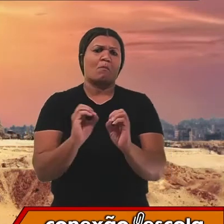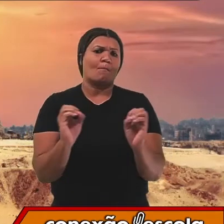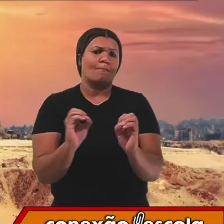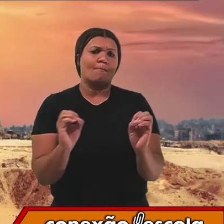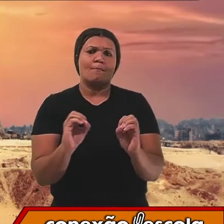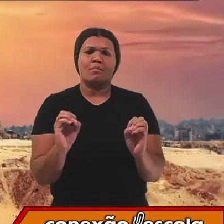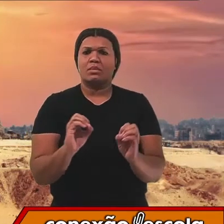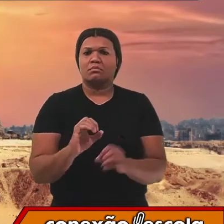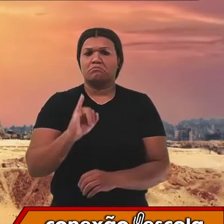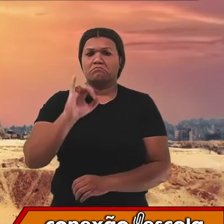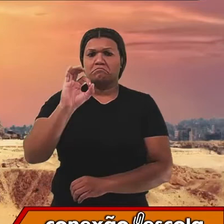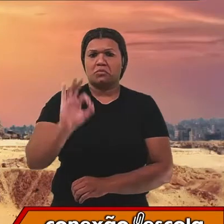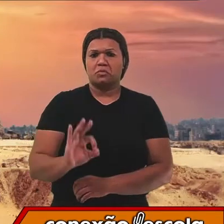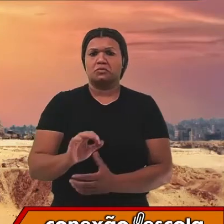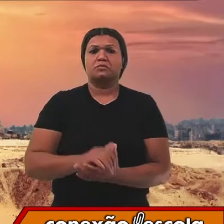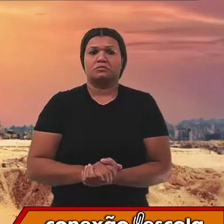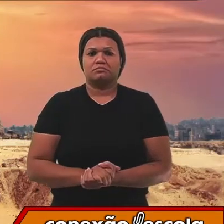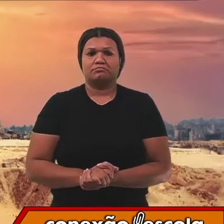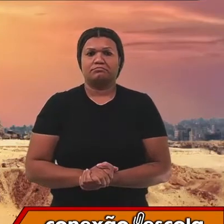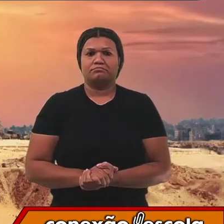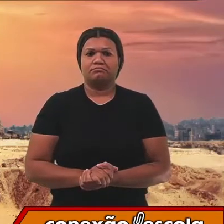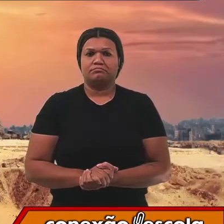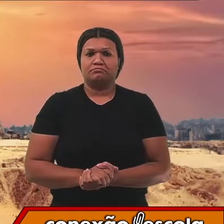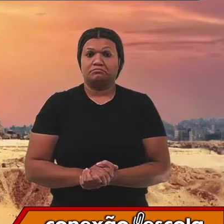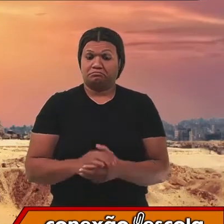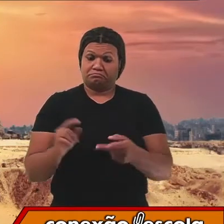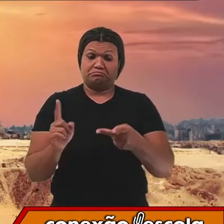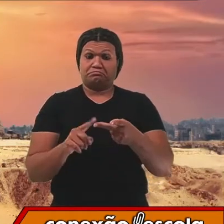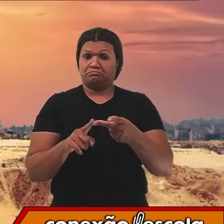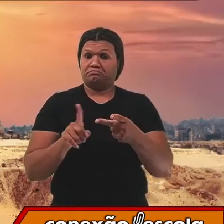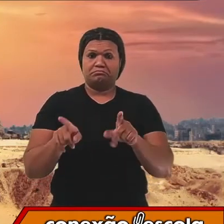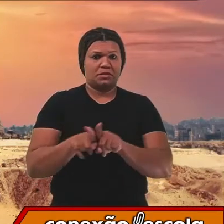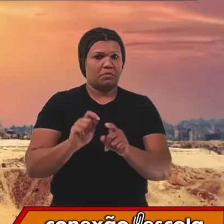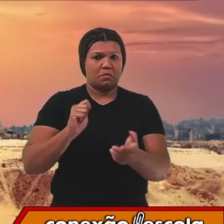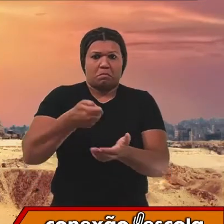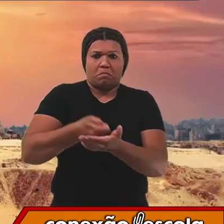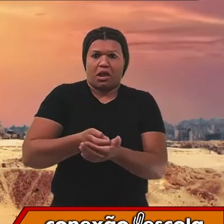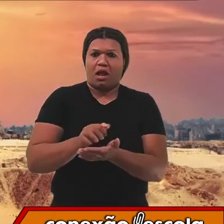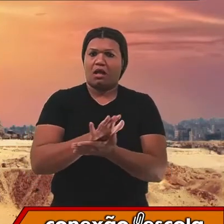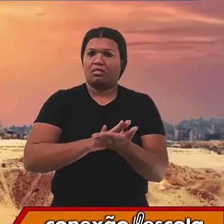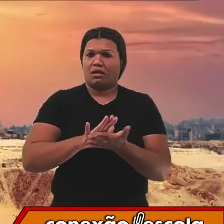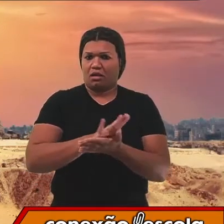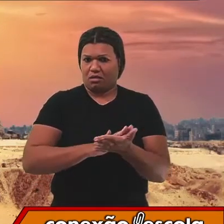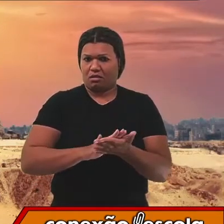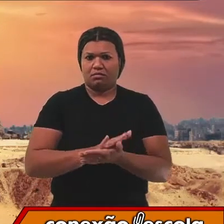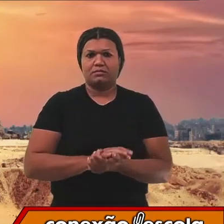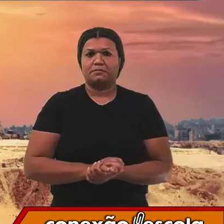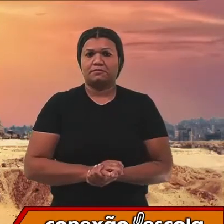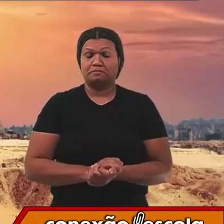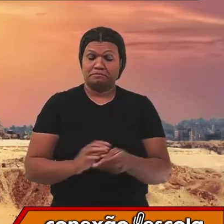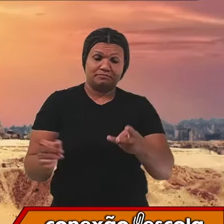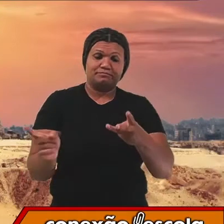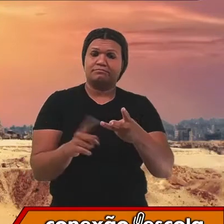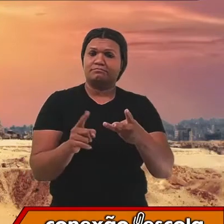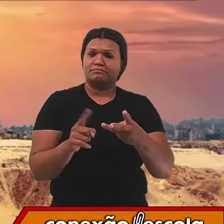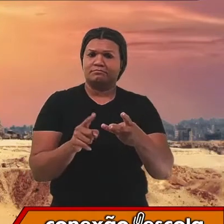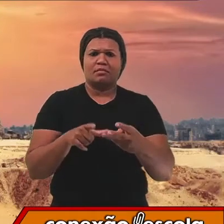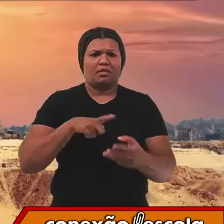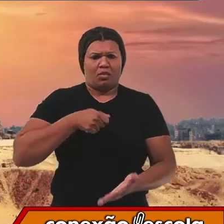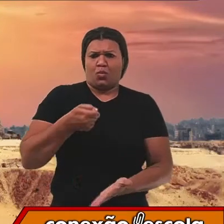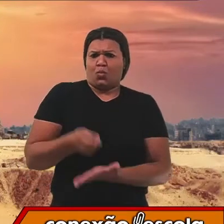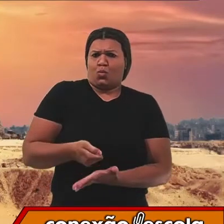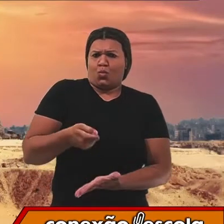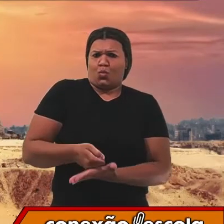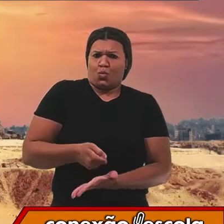impostos. E nós temos o terceiro estado, que tinha por obrigação pagar esses